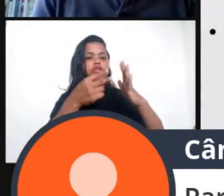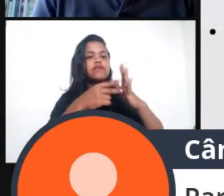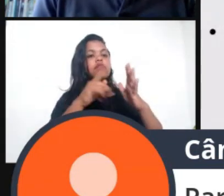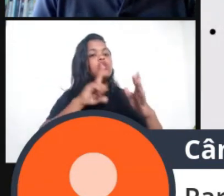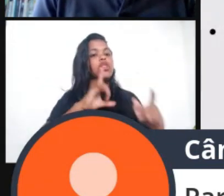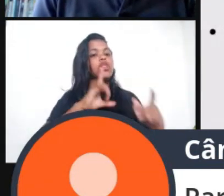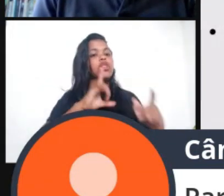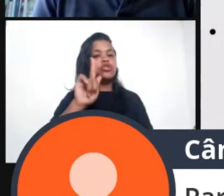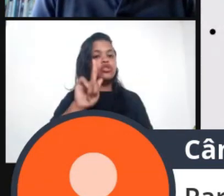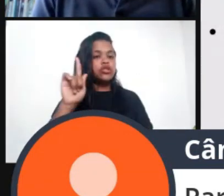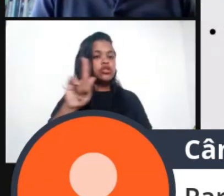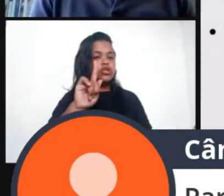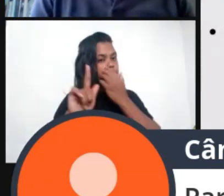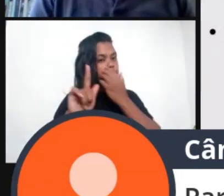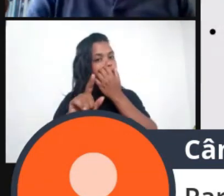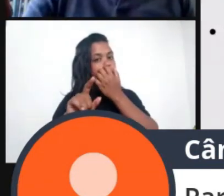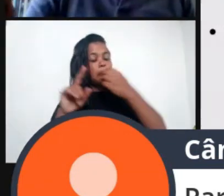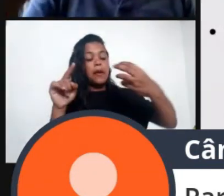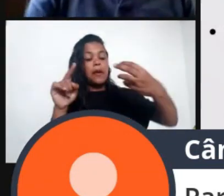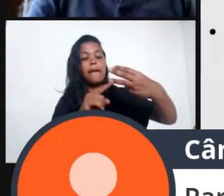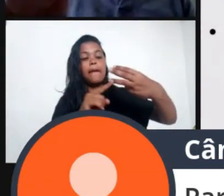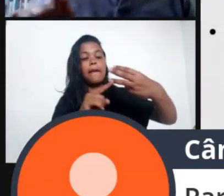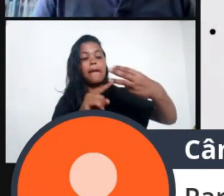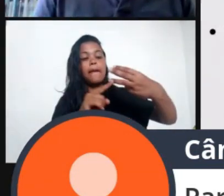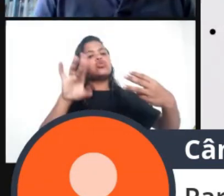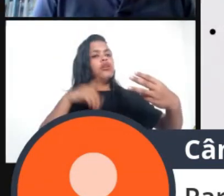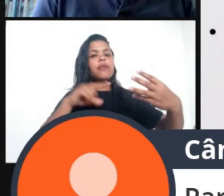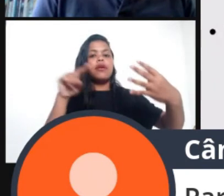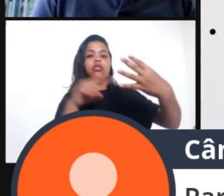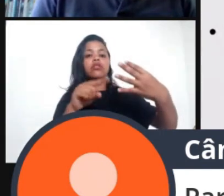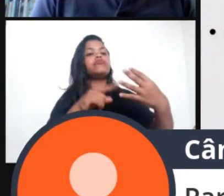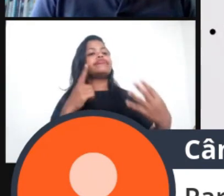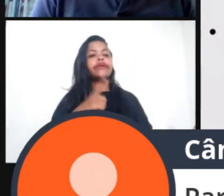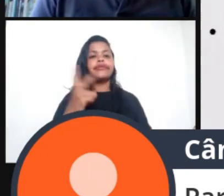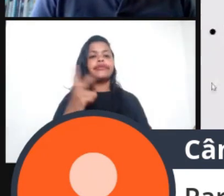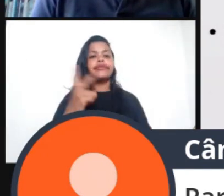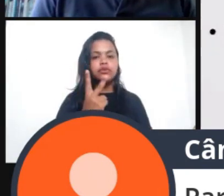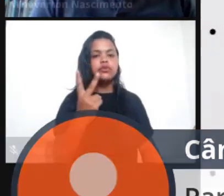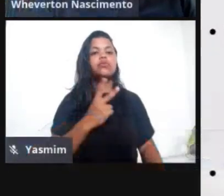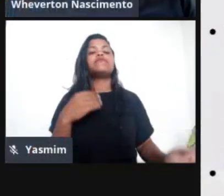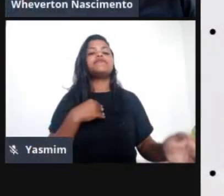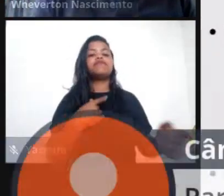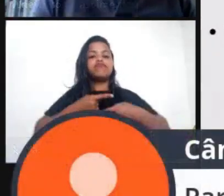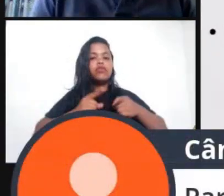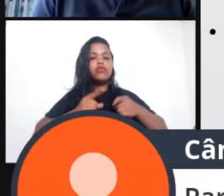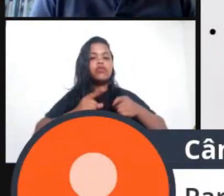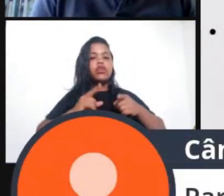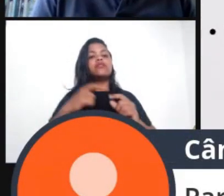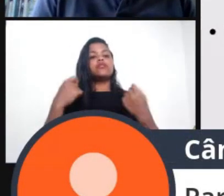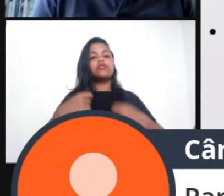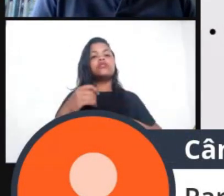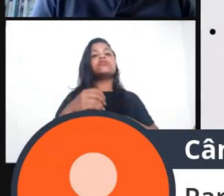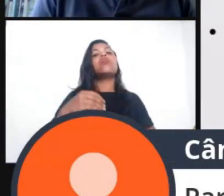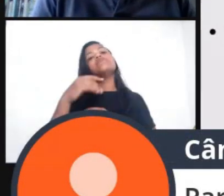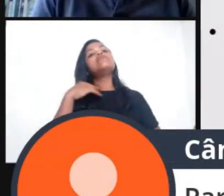só IgM, e nas duas o paciente ainda está apresentando os dois. E também a dosagem de anticorpos por outras técnicas, que aí é feito a aplicação, uso